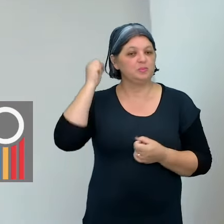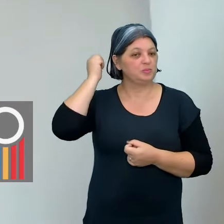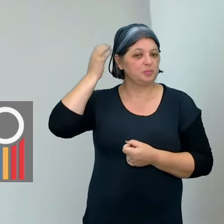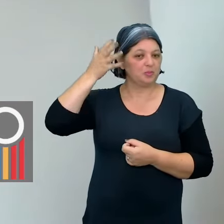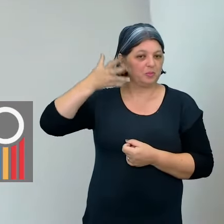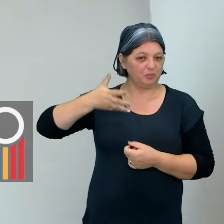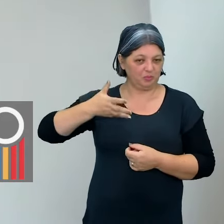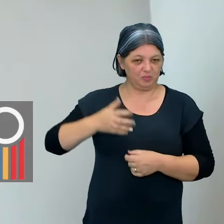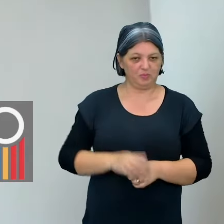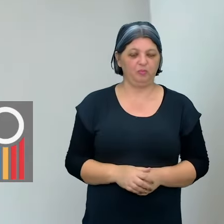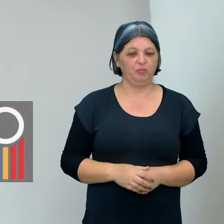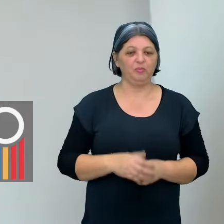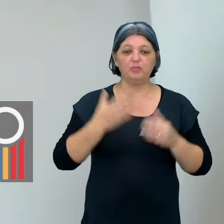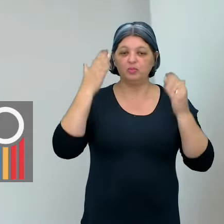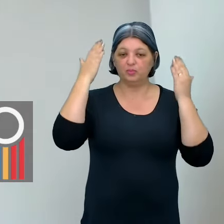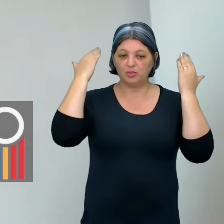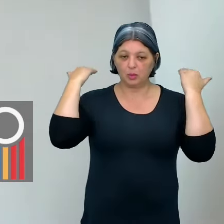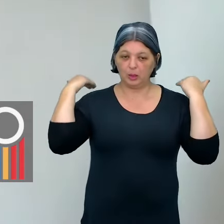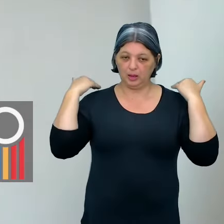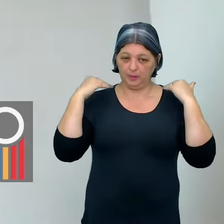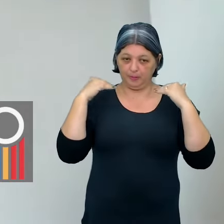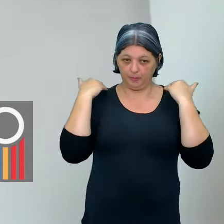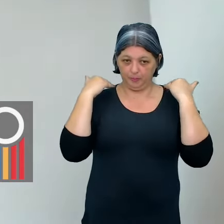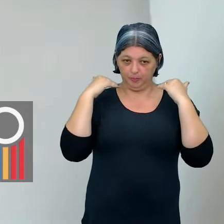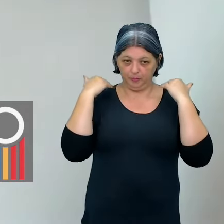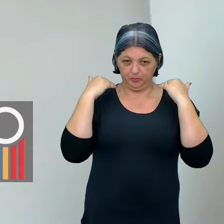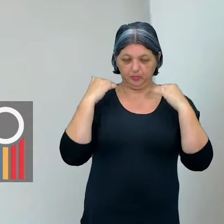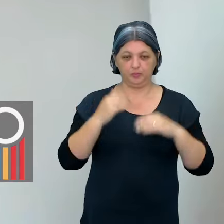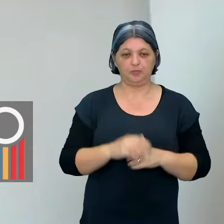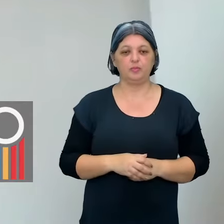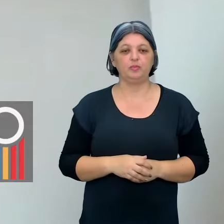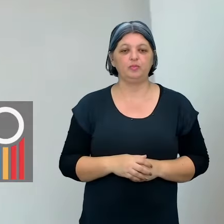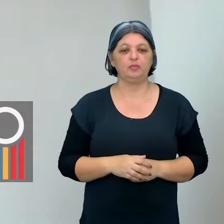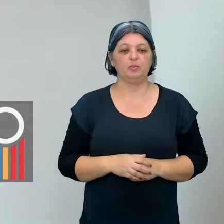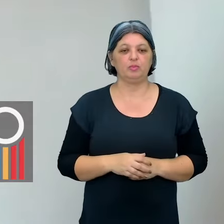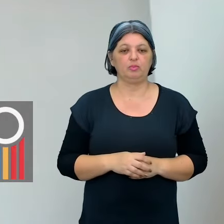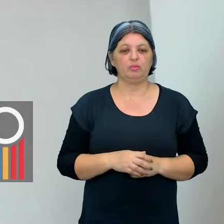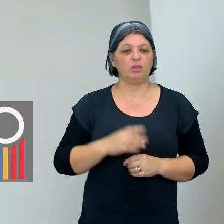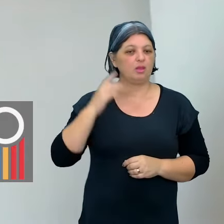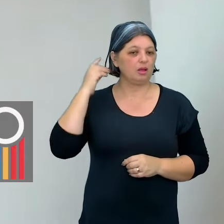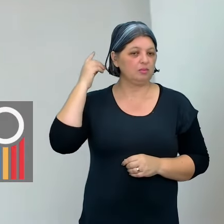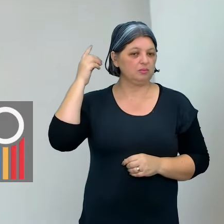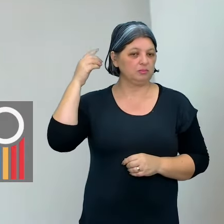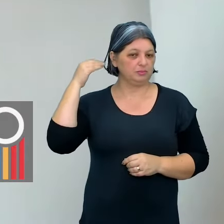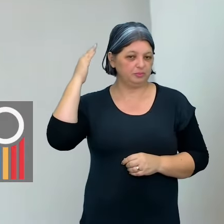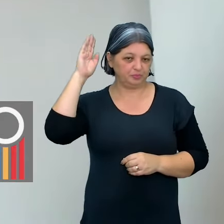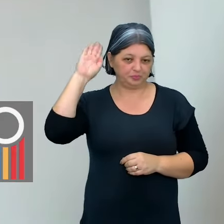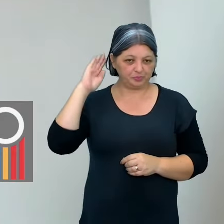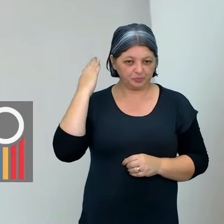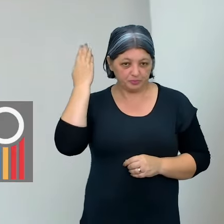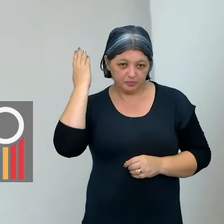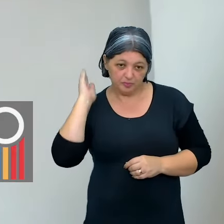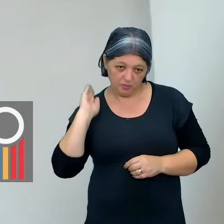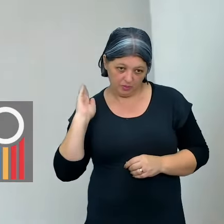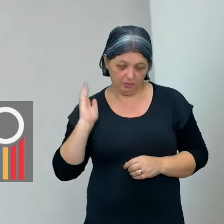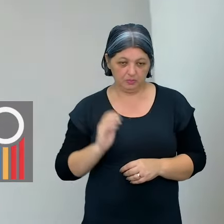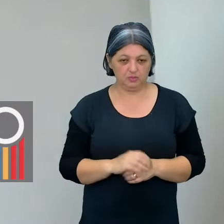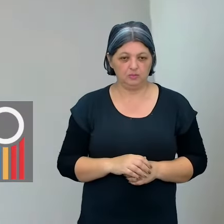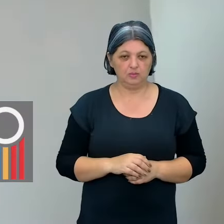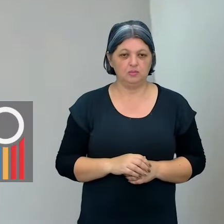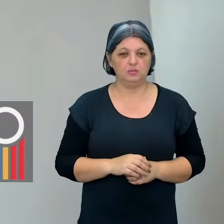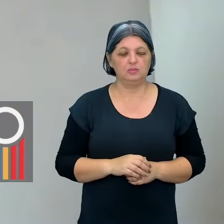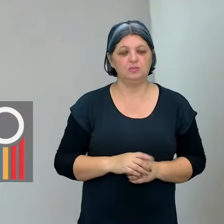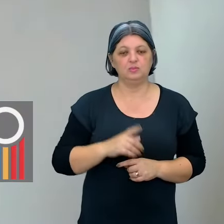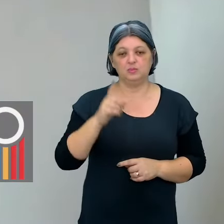Eu tenho os cabelos à altura do ombro, né? Eles são ondulados, da cor